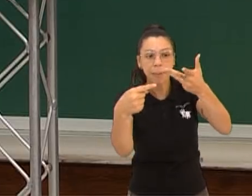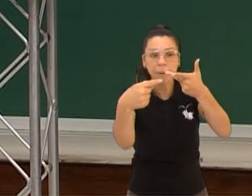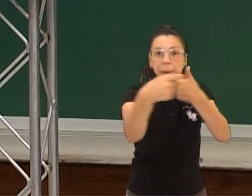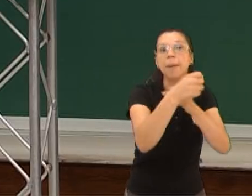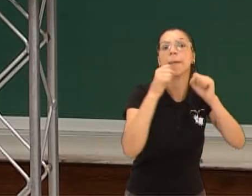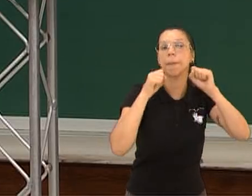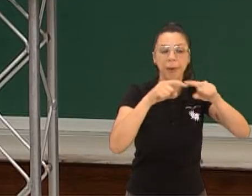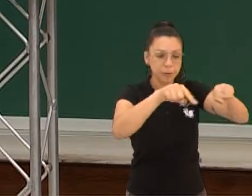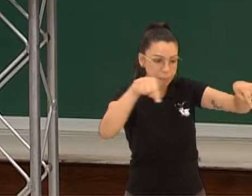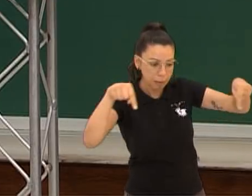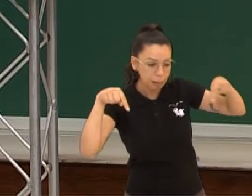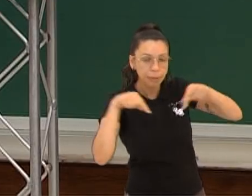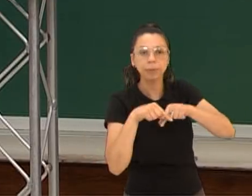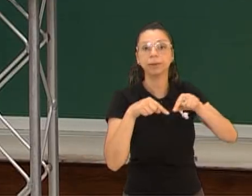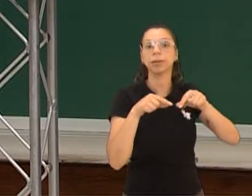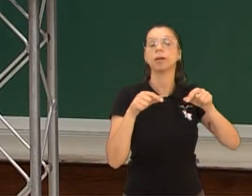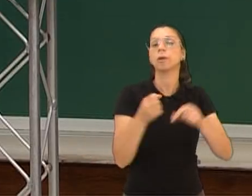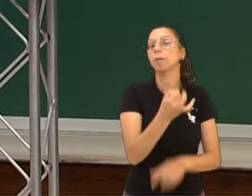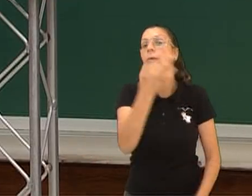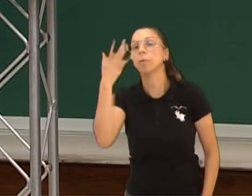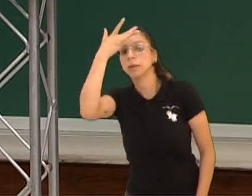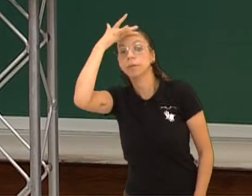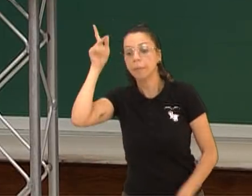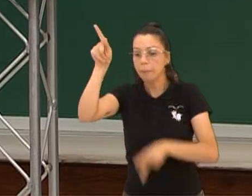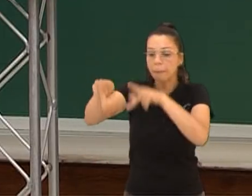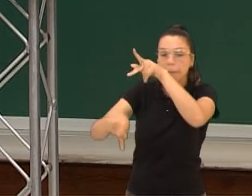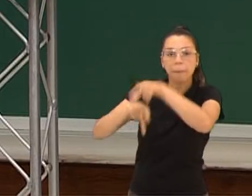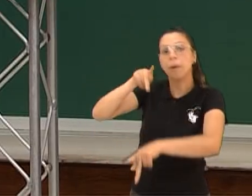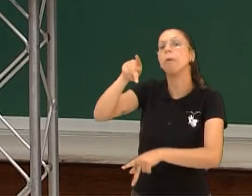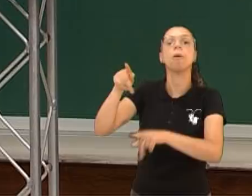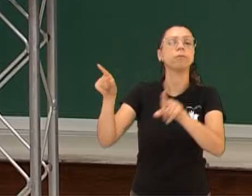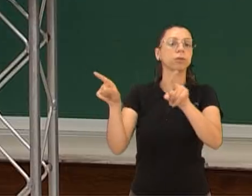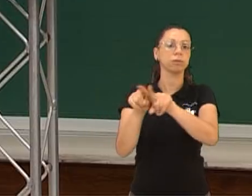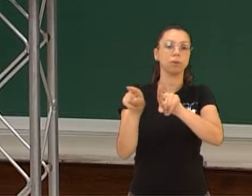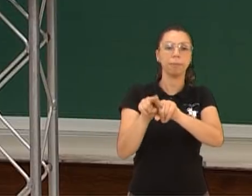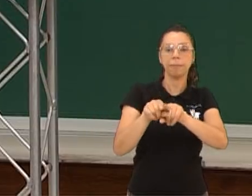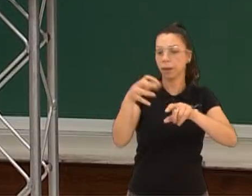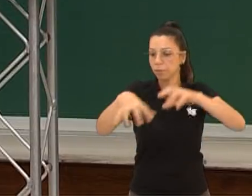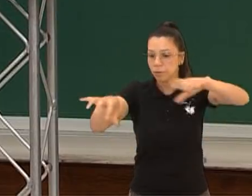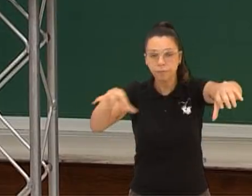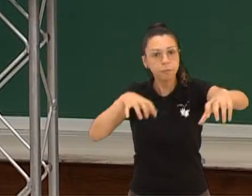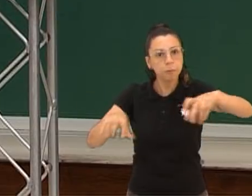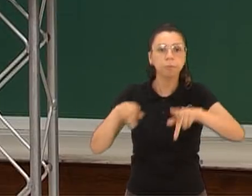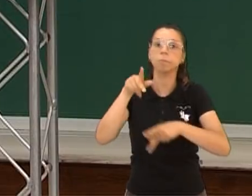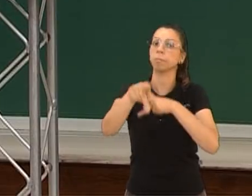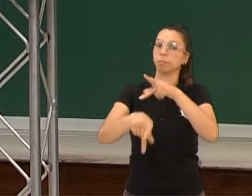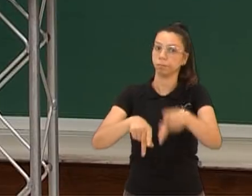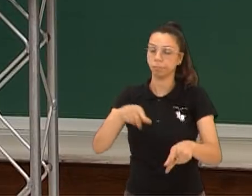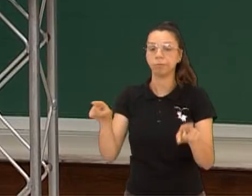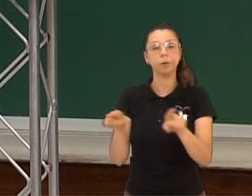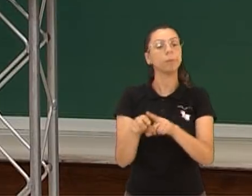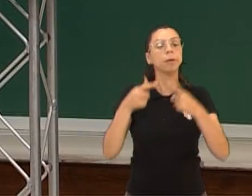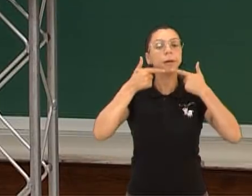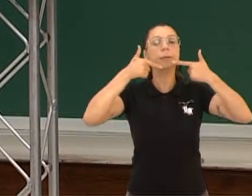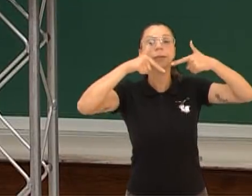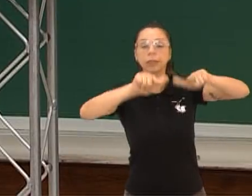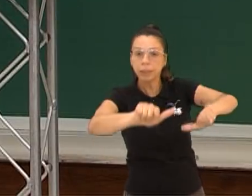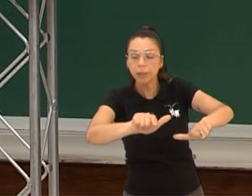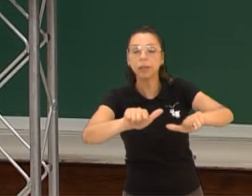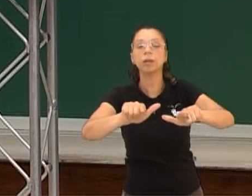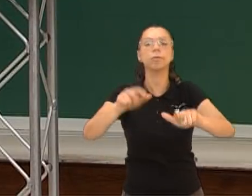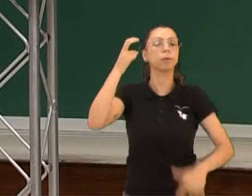dos territórios, a quantidade da população absoluta, distribuição da população, o idioma,